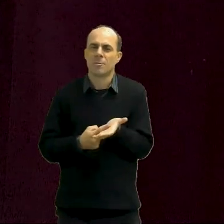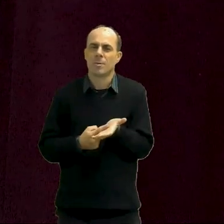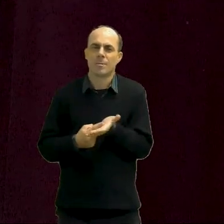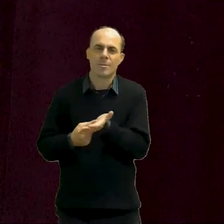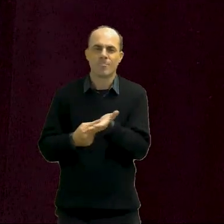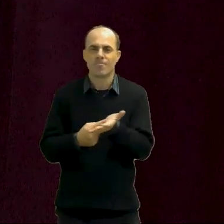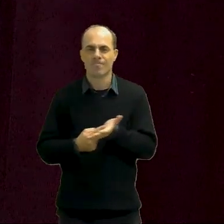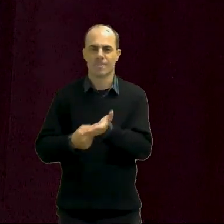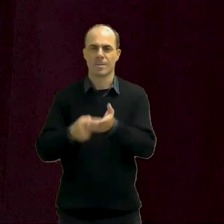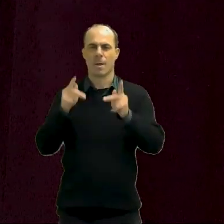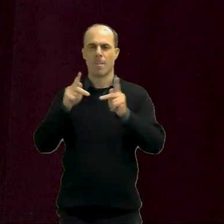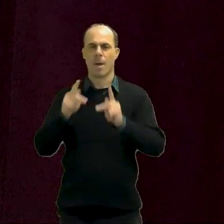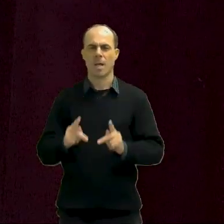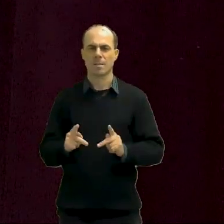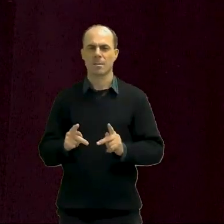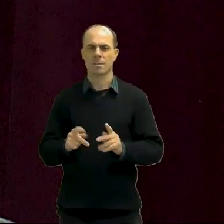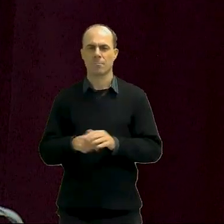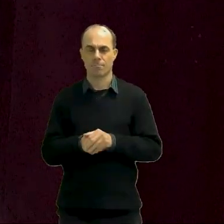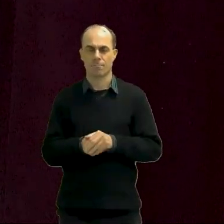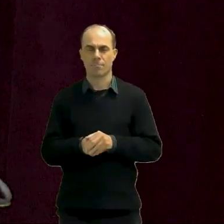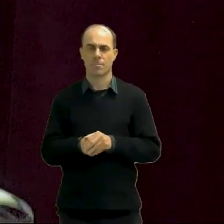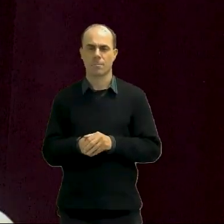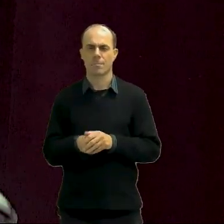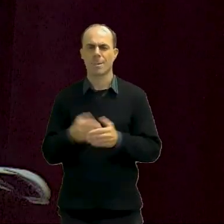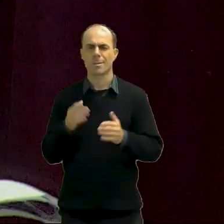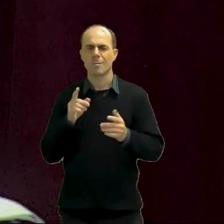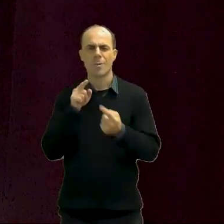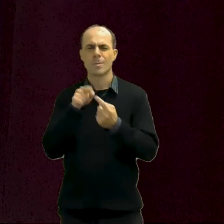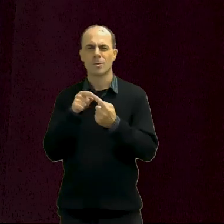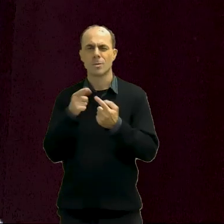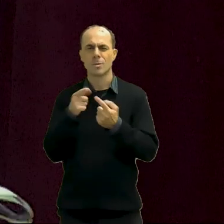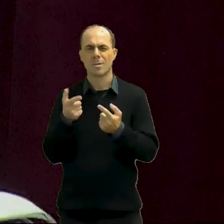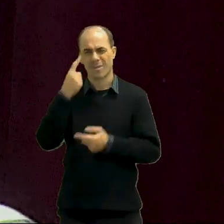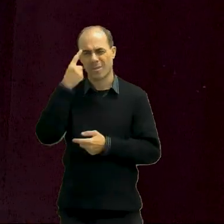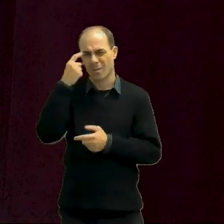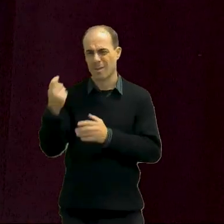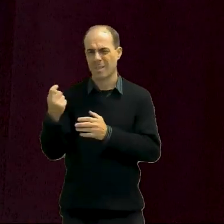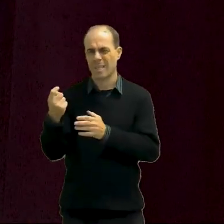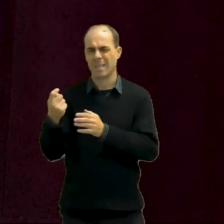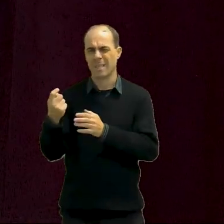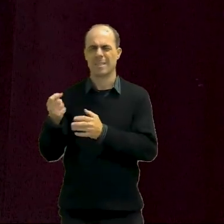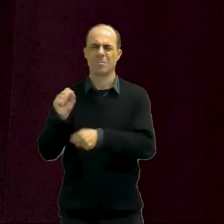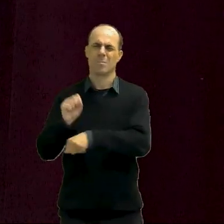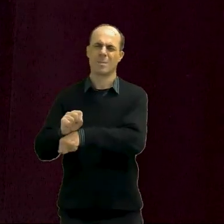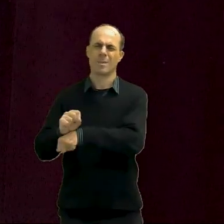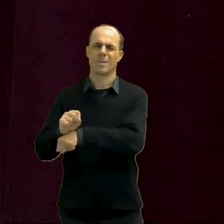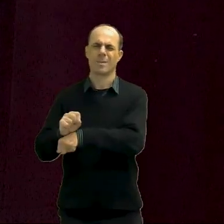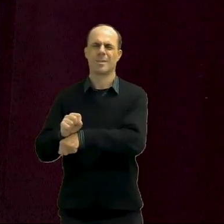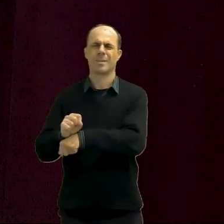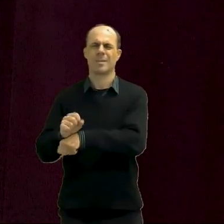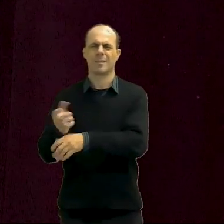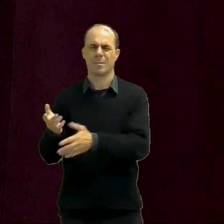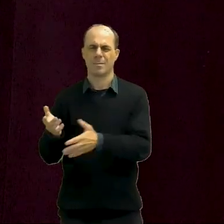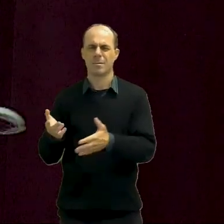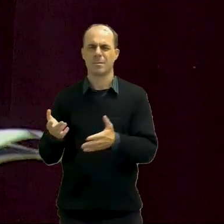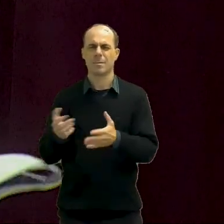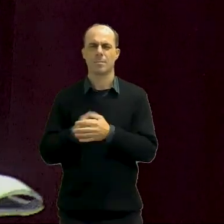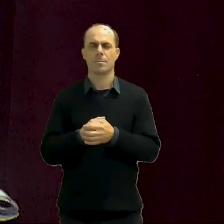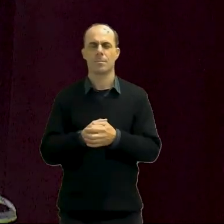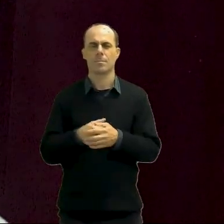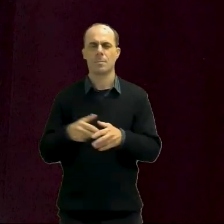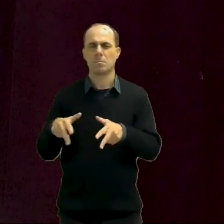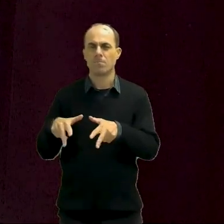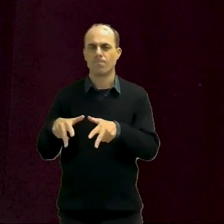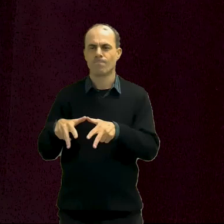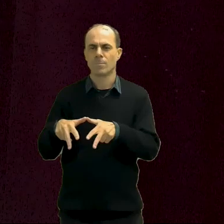2024 né visando principalmente combater essa violência política de gênero né Então tudo isso está